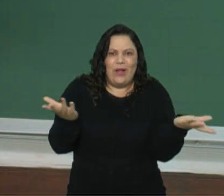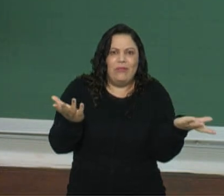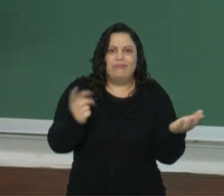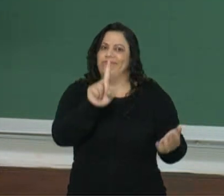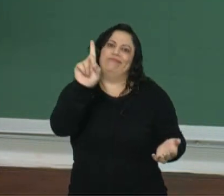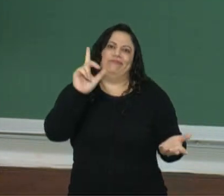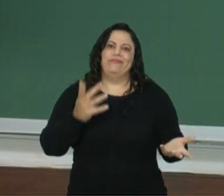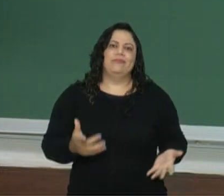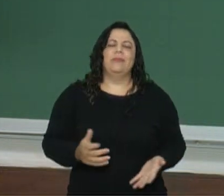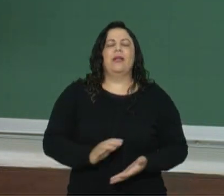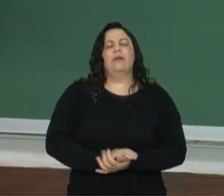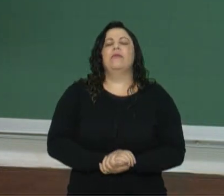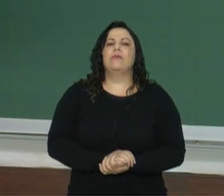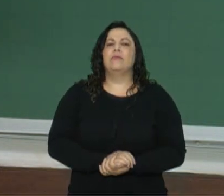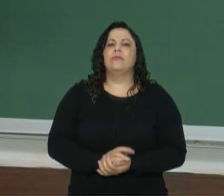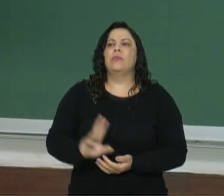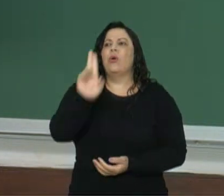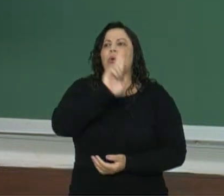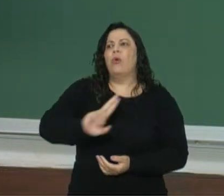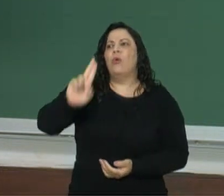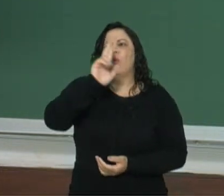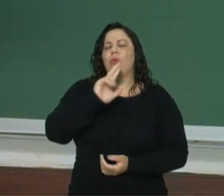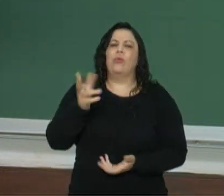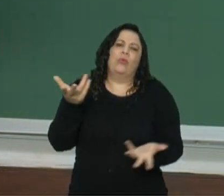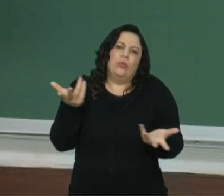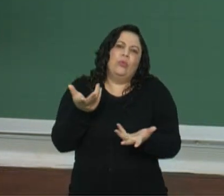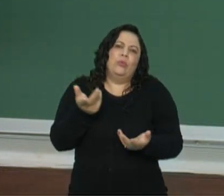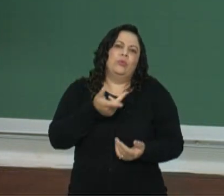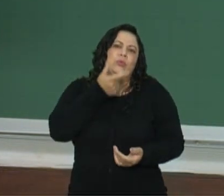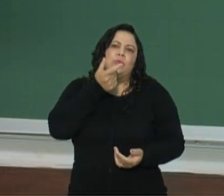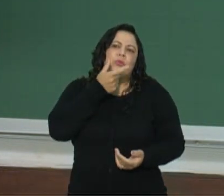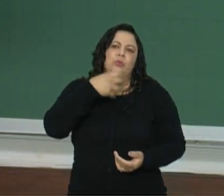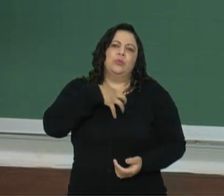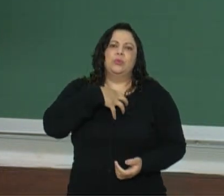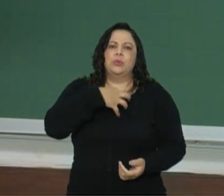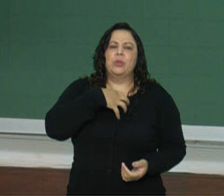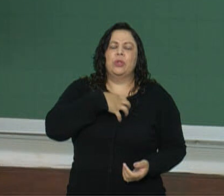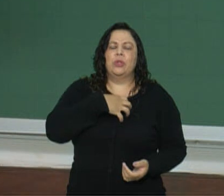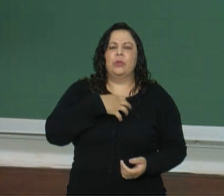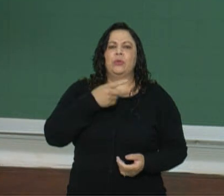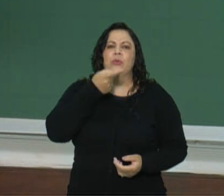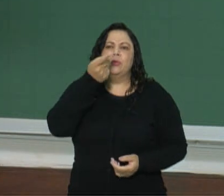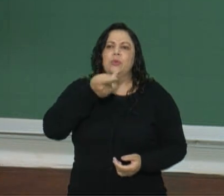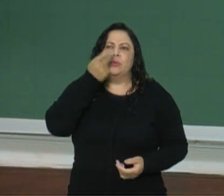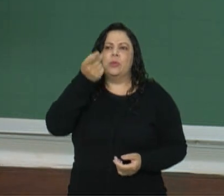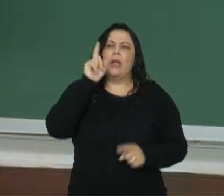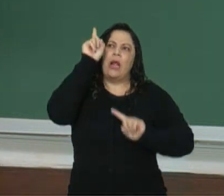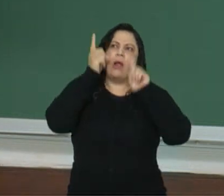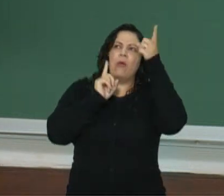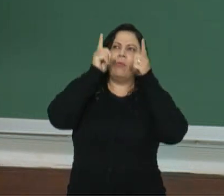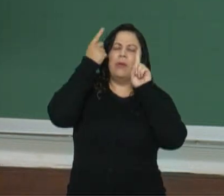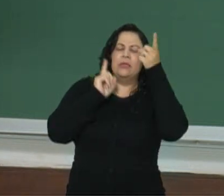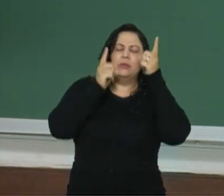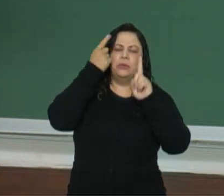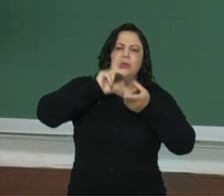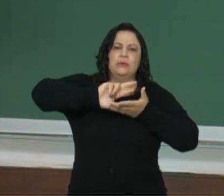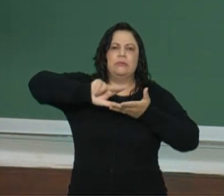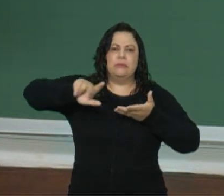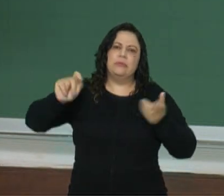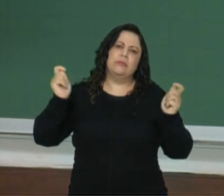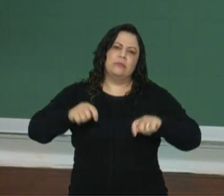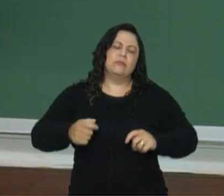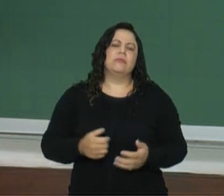O uso de determinadas palavras são adequadas em determinados ambientes, como uma gíria, e outras não. Também